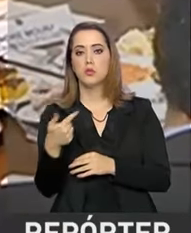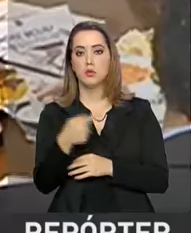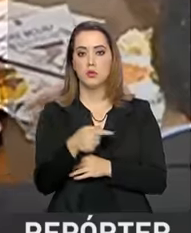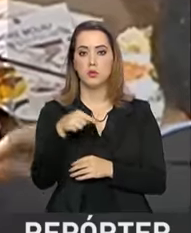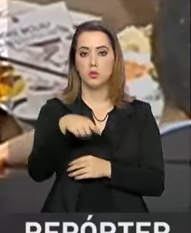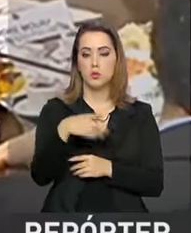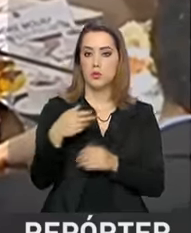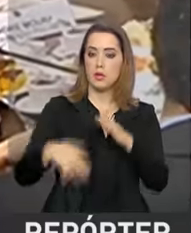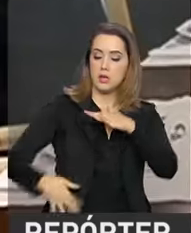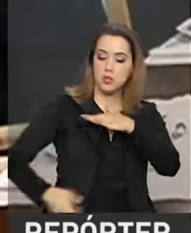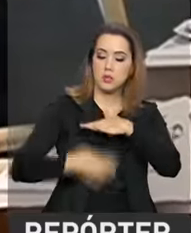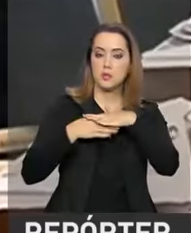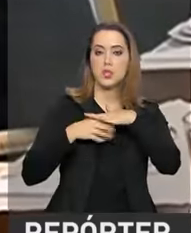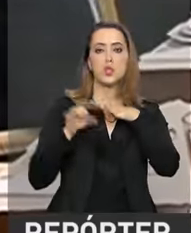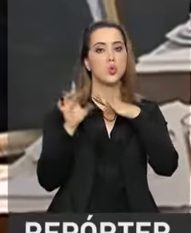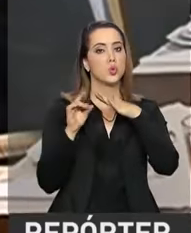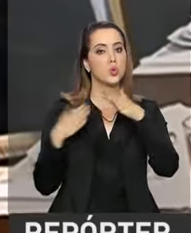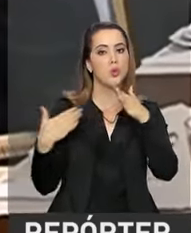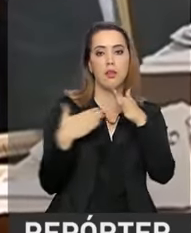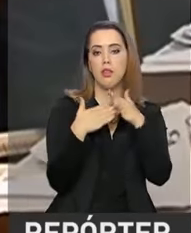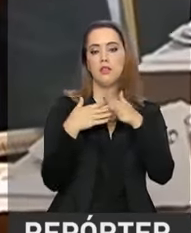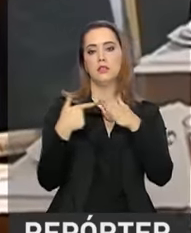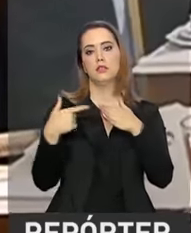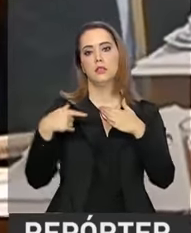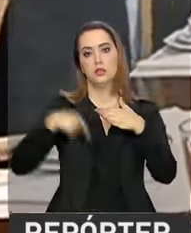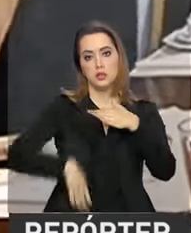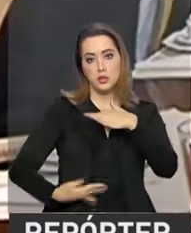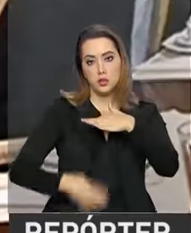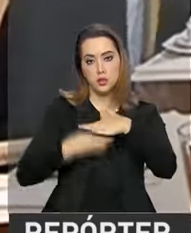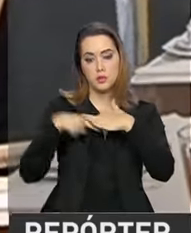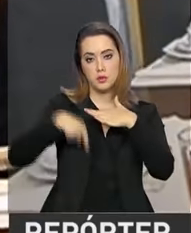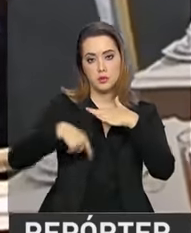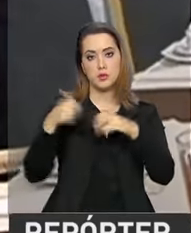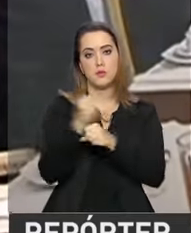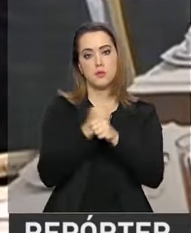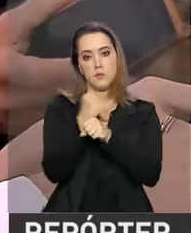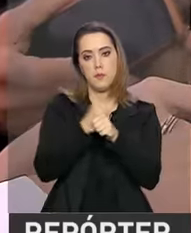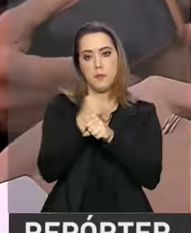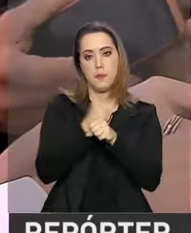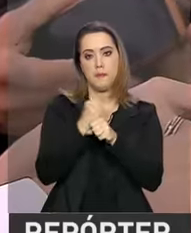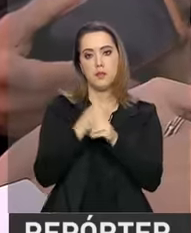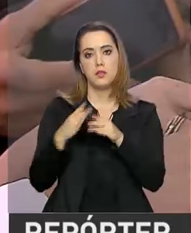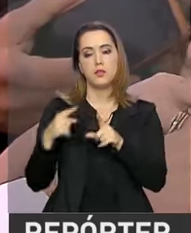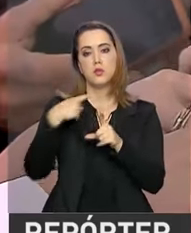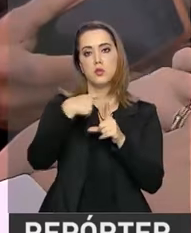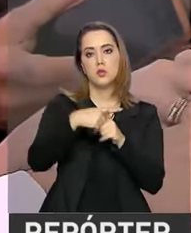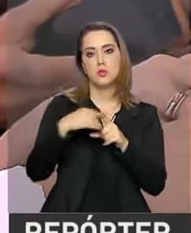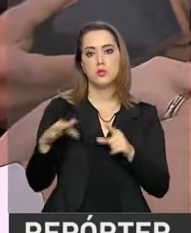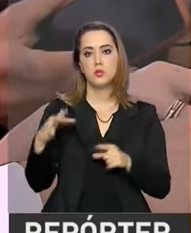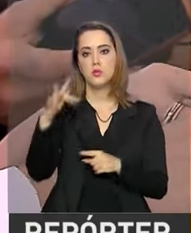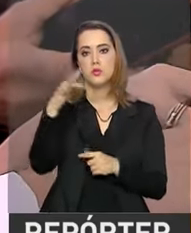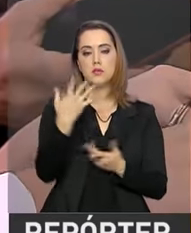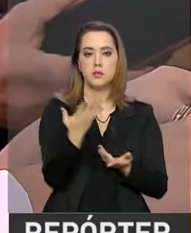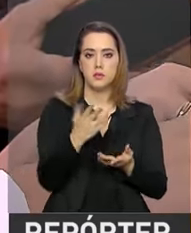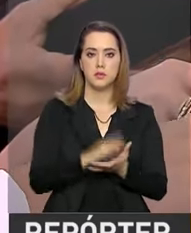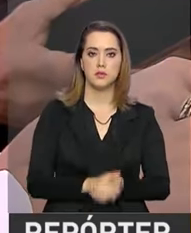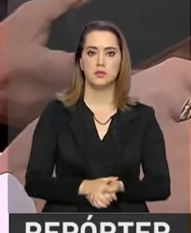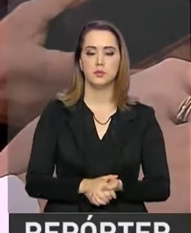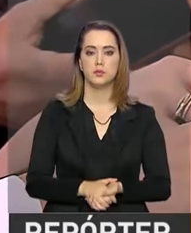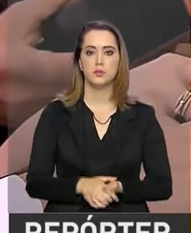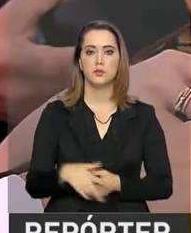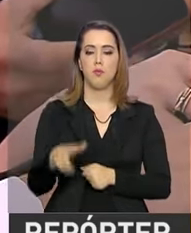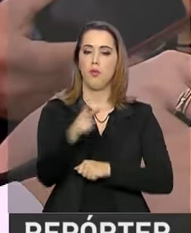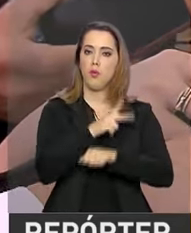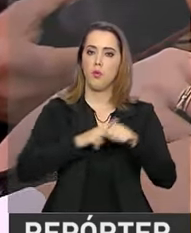despesa em termos reais ficará igual à realizada em 2016 o país não pode ficar vinculado é o seu